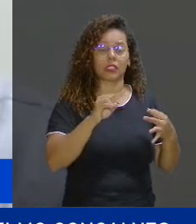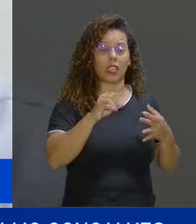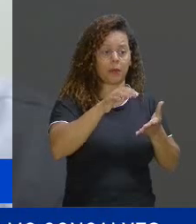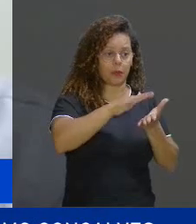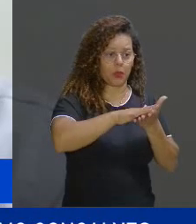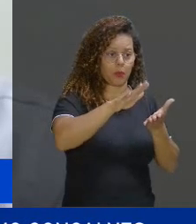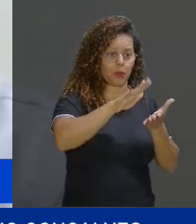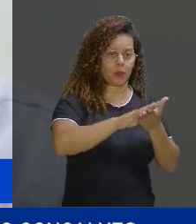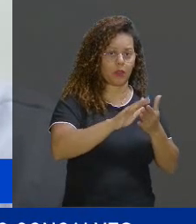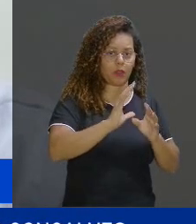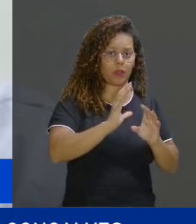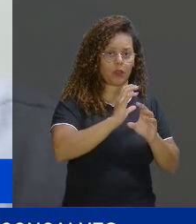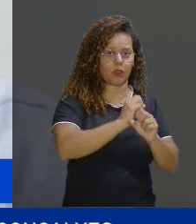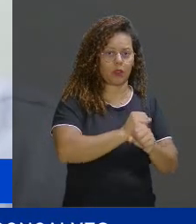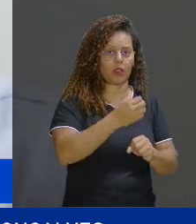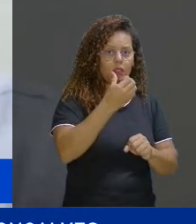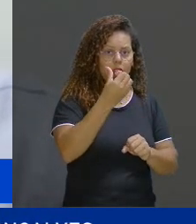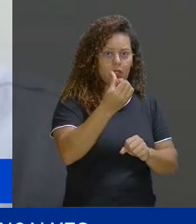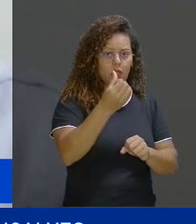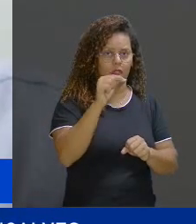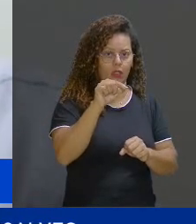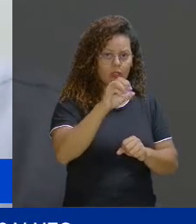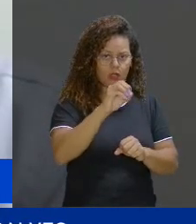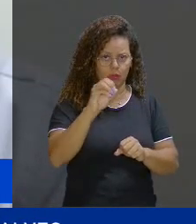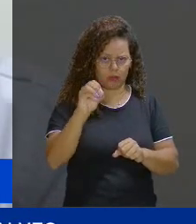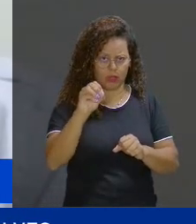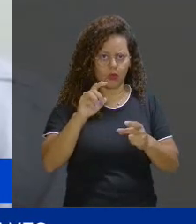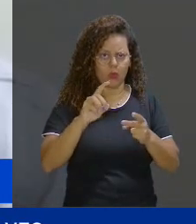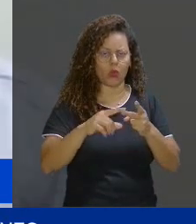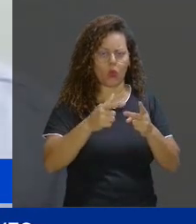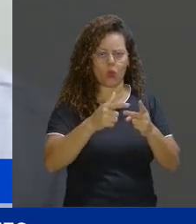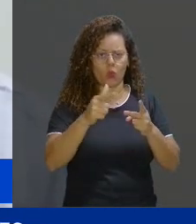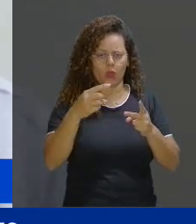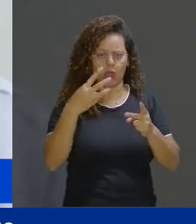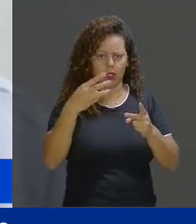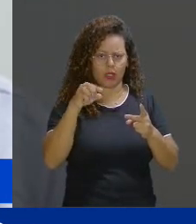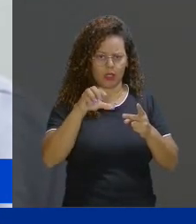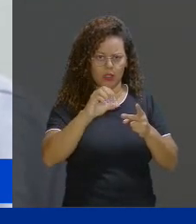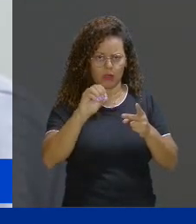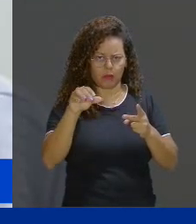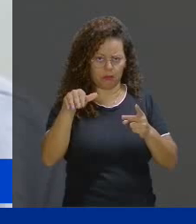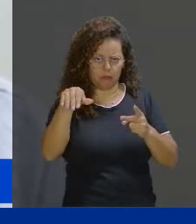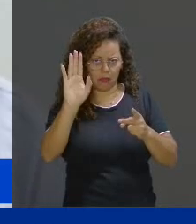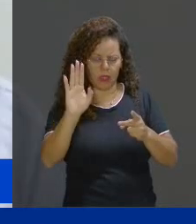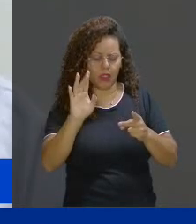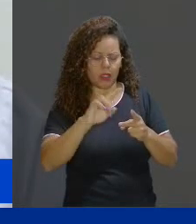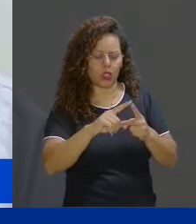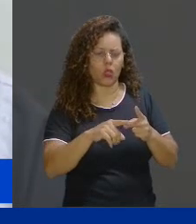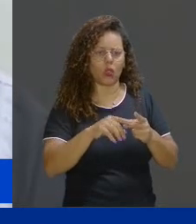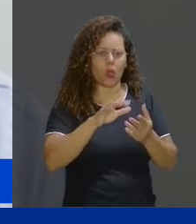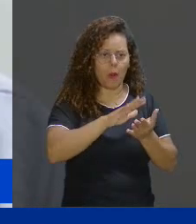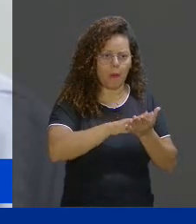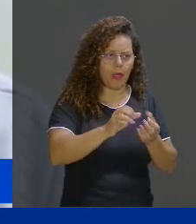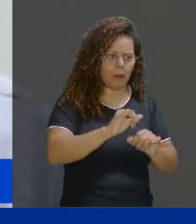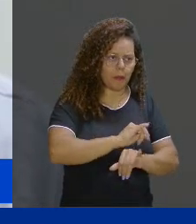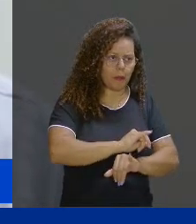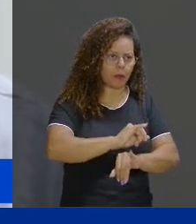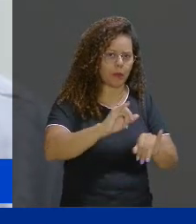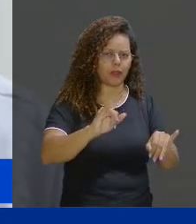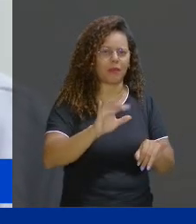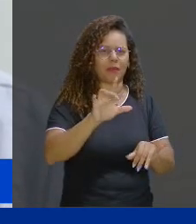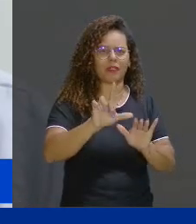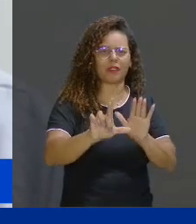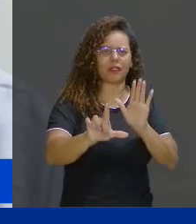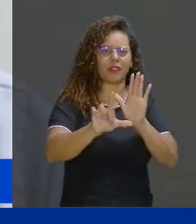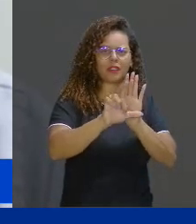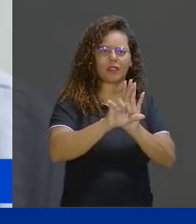foram 6.000 santinhos e 3.500 praguinhas. Excelências, a nossa legislação eleitoral, ela ainda não